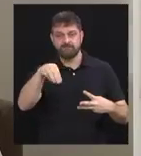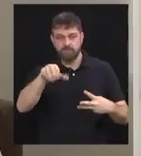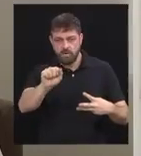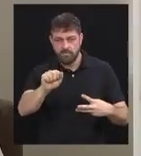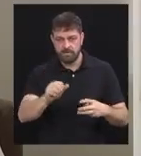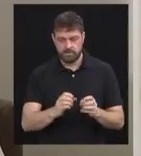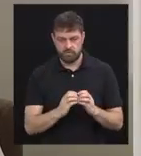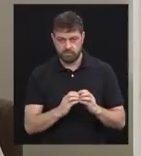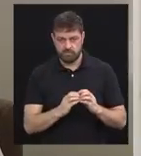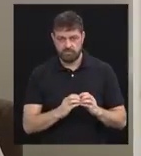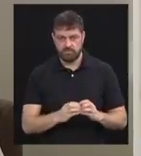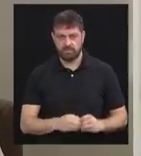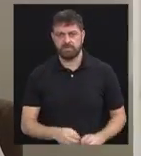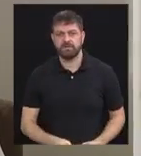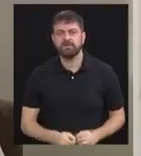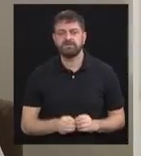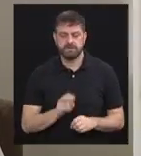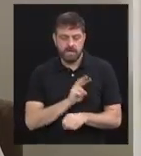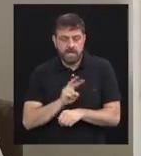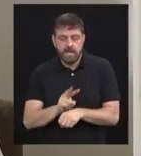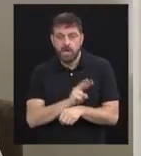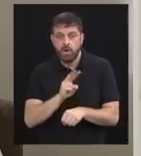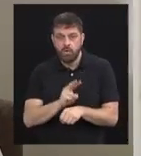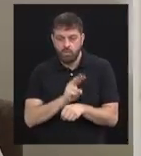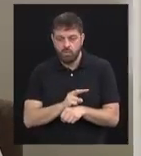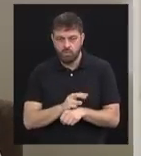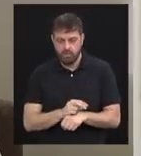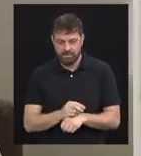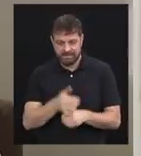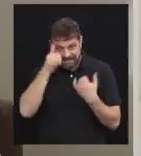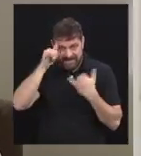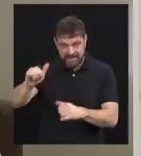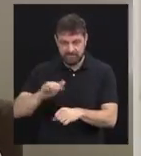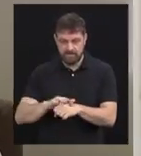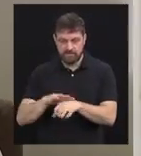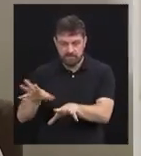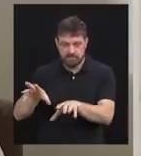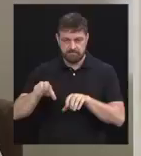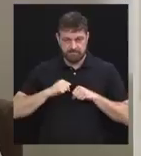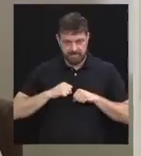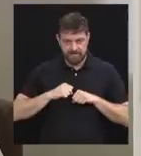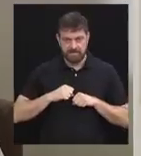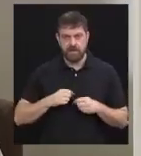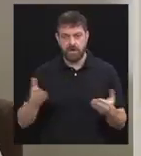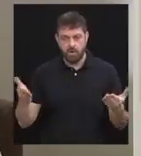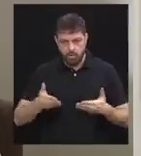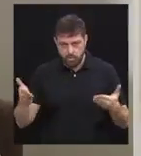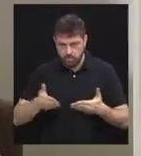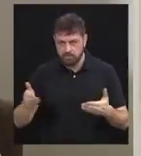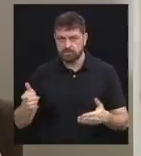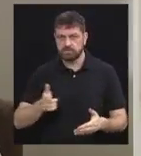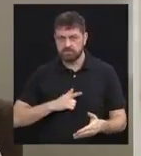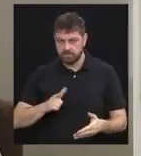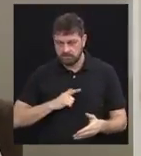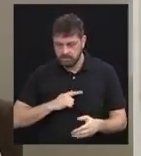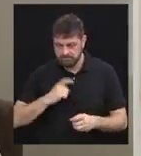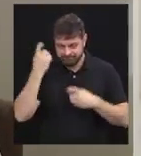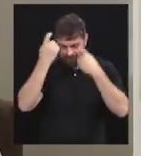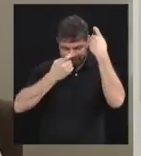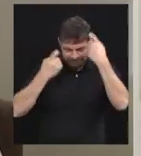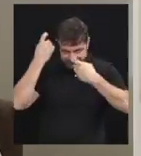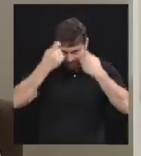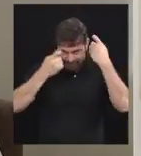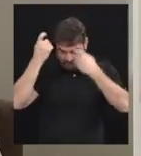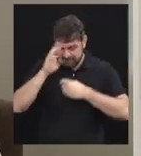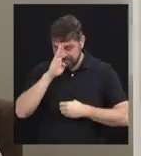tumores que ocorrem no sistema linfático, no sistema de defesa do organismo. que hoje está trazendo uma